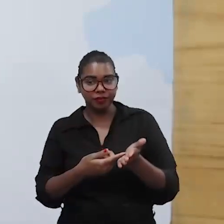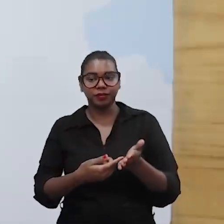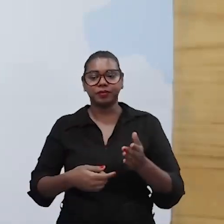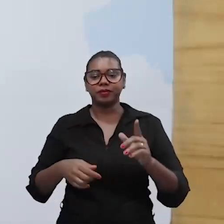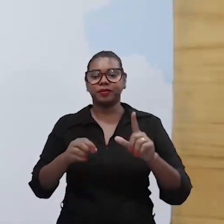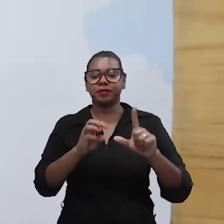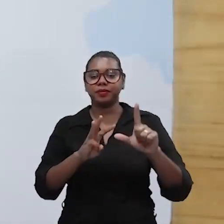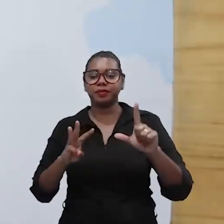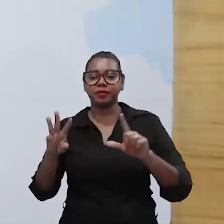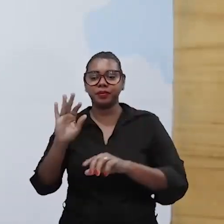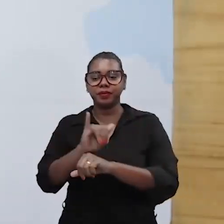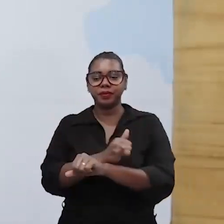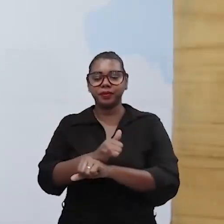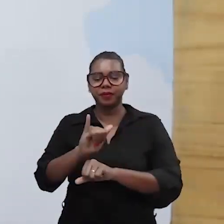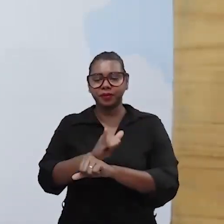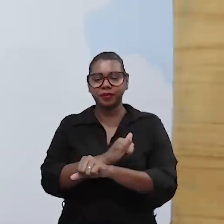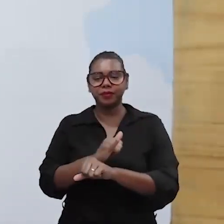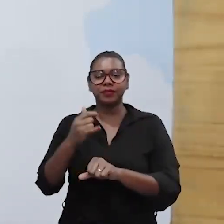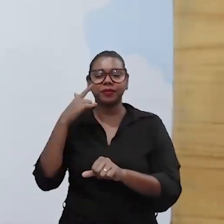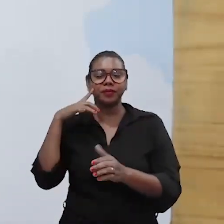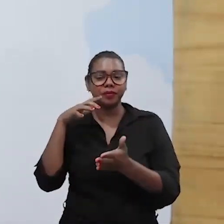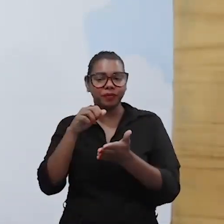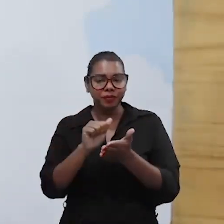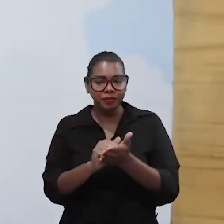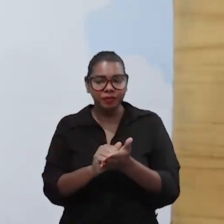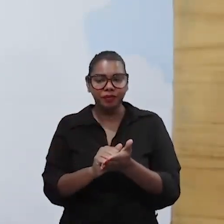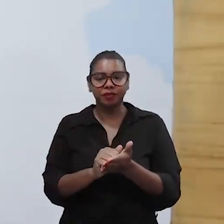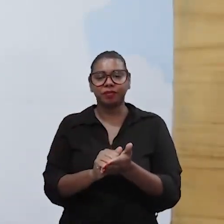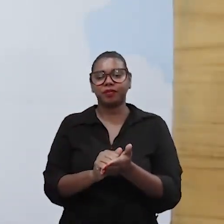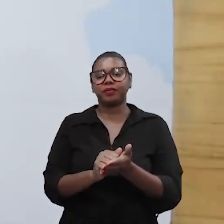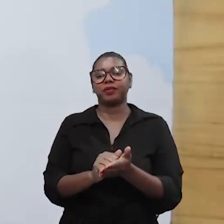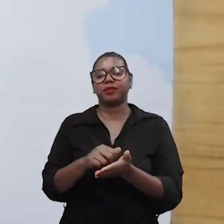descrição do YouTube, tá? Preenche o formulário para garantir a sua